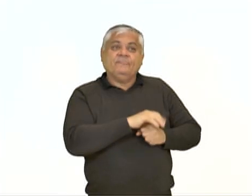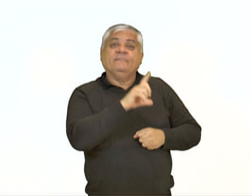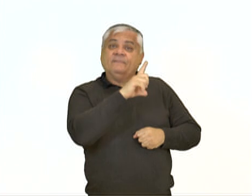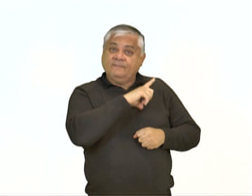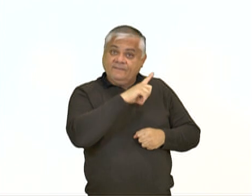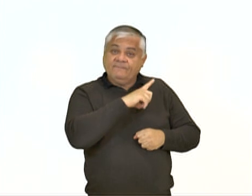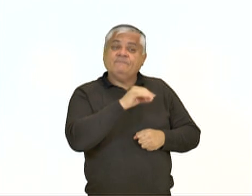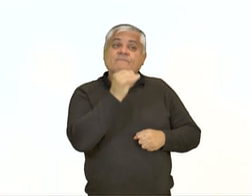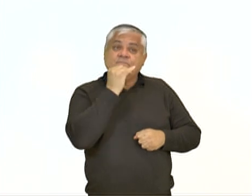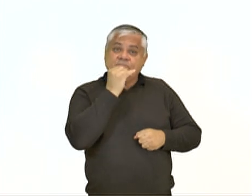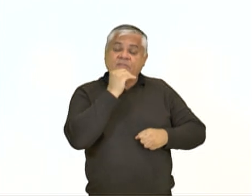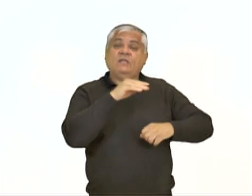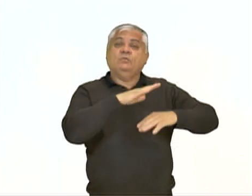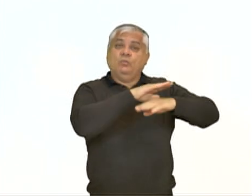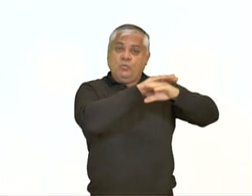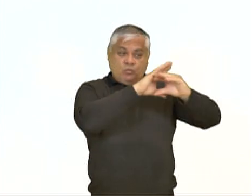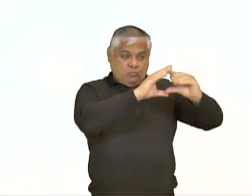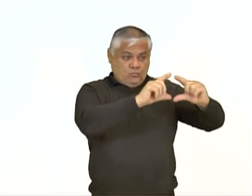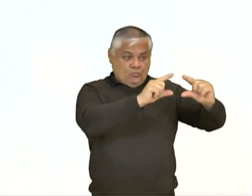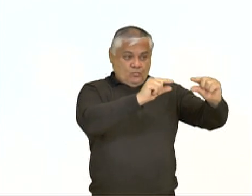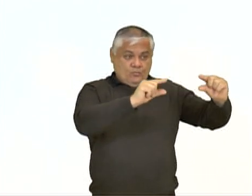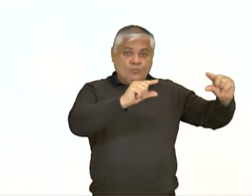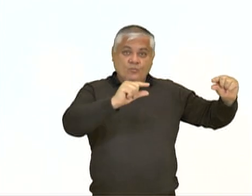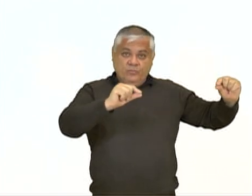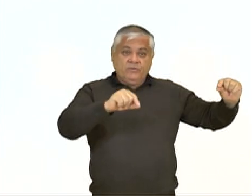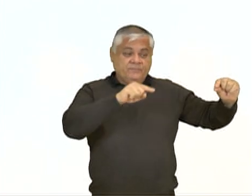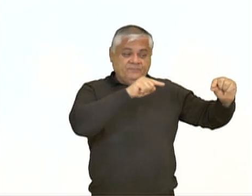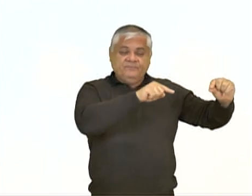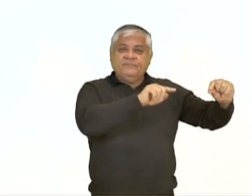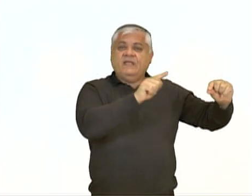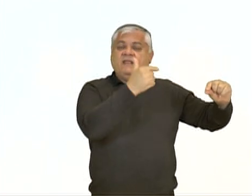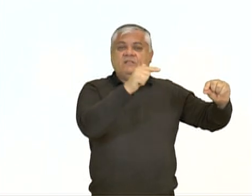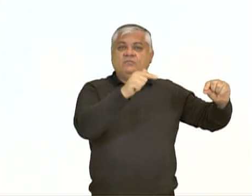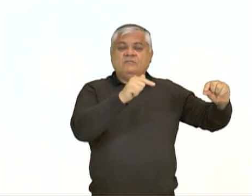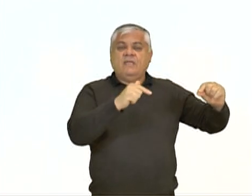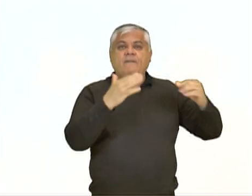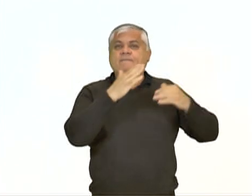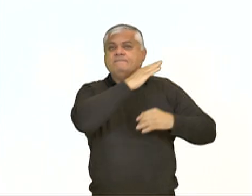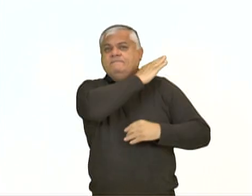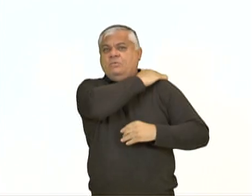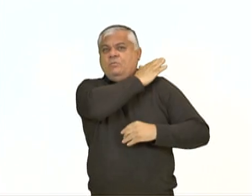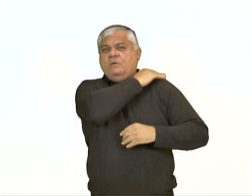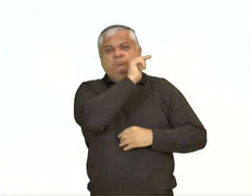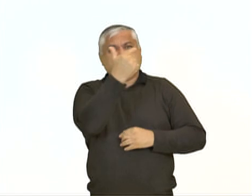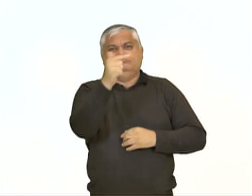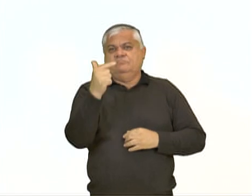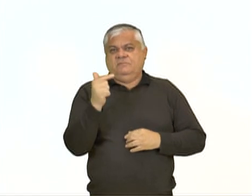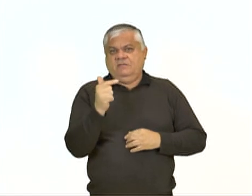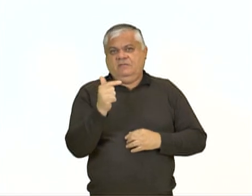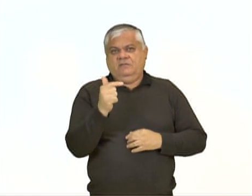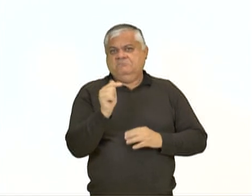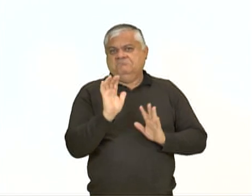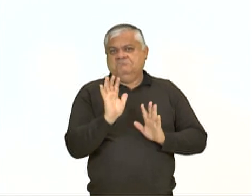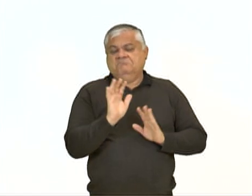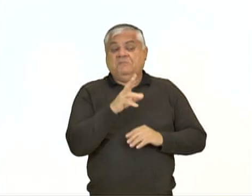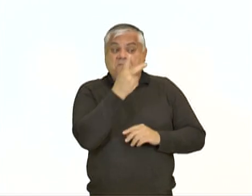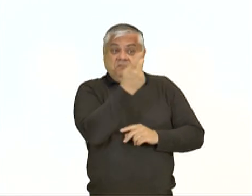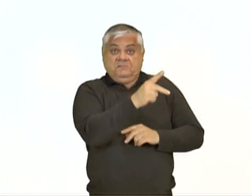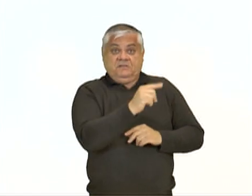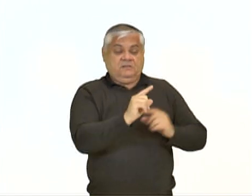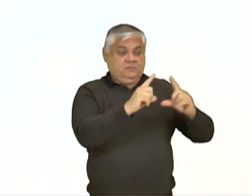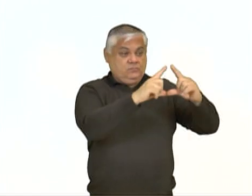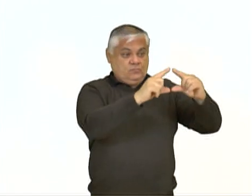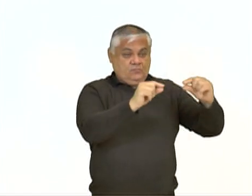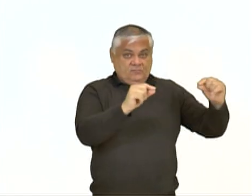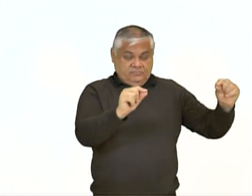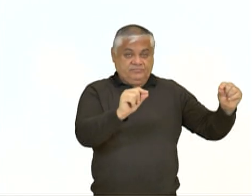através da superfície do corpo, uma vez que eles não possuem pulmões. Ou seja, alguns sistemas estão